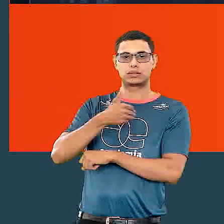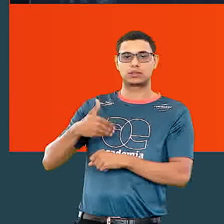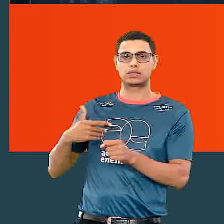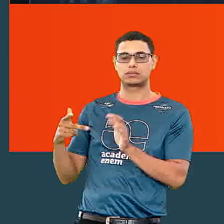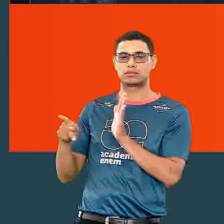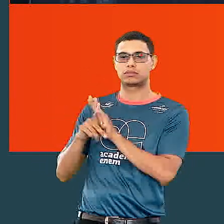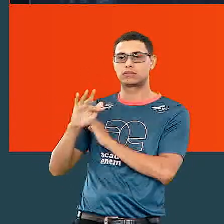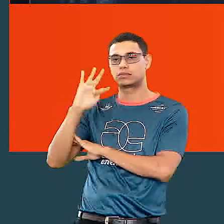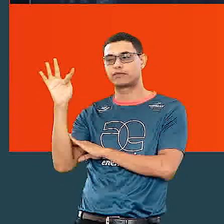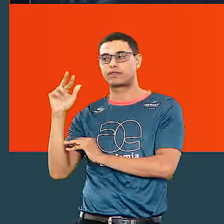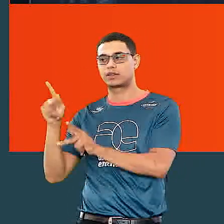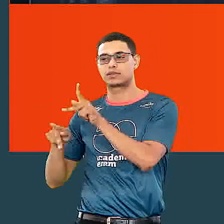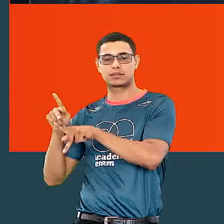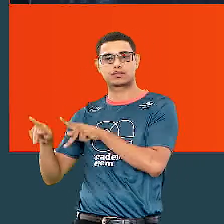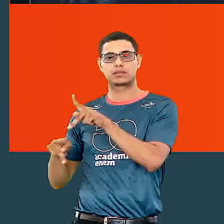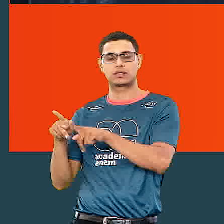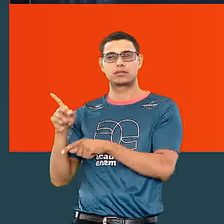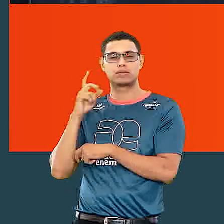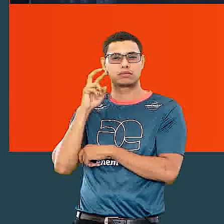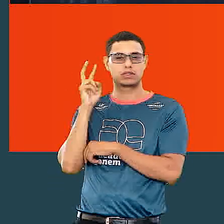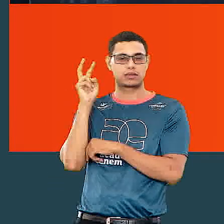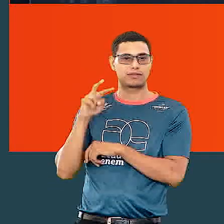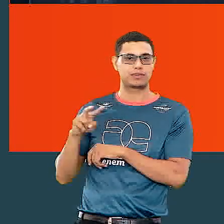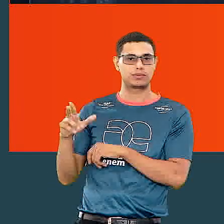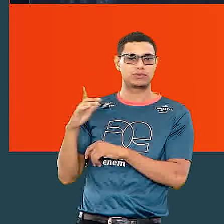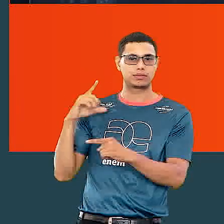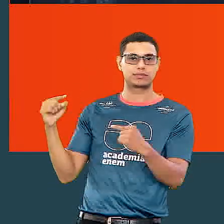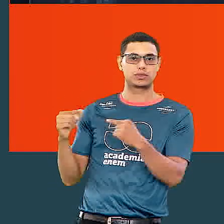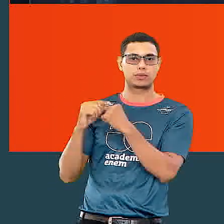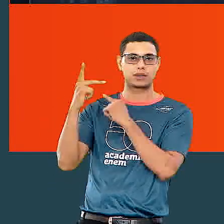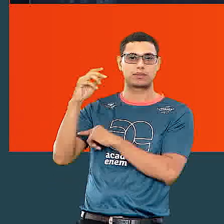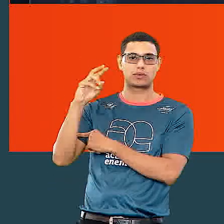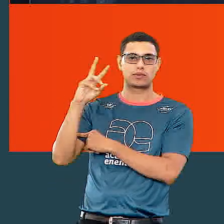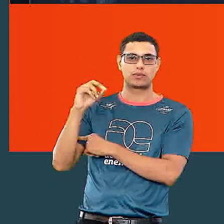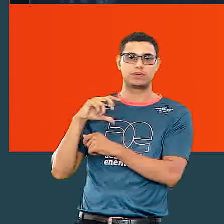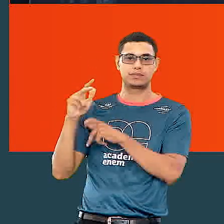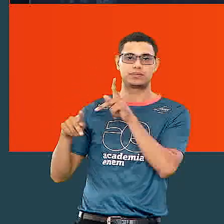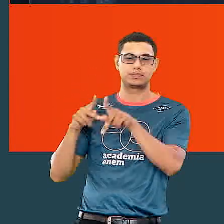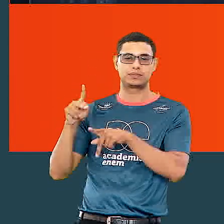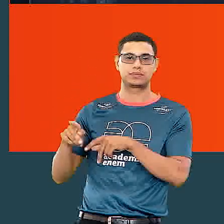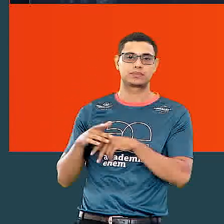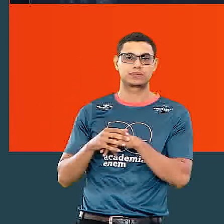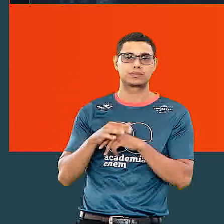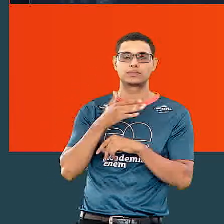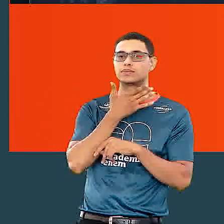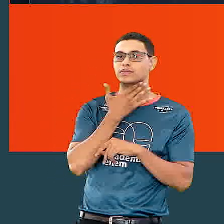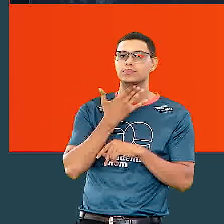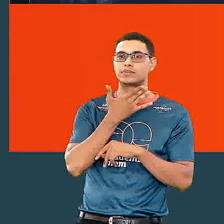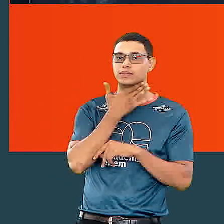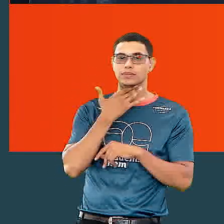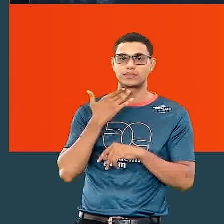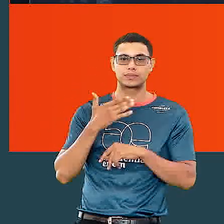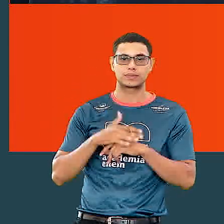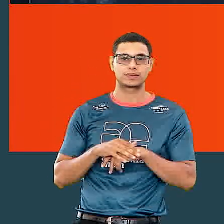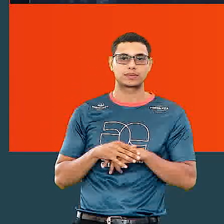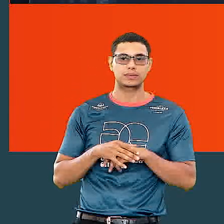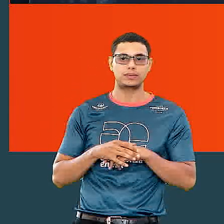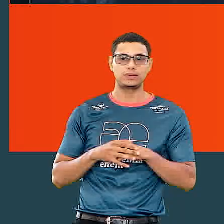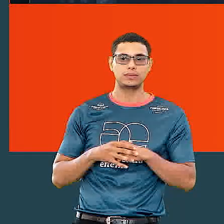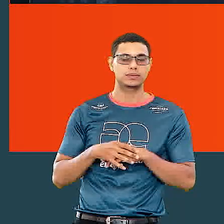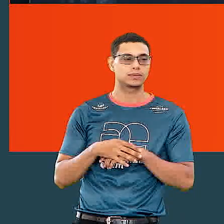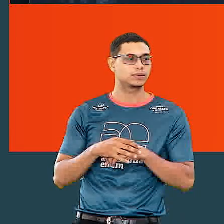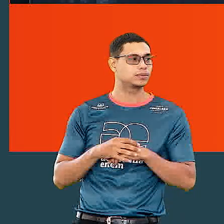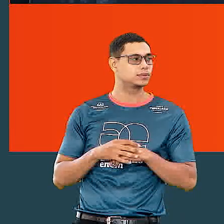tu viu, né? É o povo. Tu viu que a gente falou sobre isso? Terceiro estado é o povo, aí ó. Vai, ligeiro como quem assalta, vem comigo. Terceiro estado